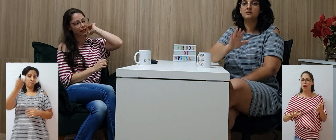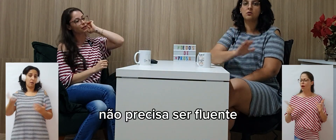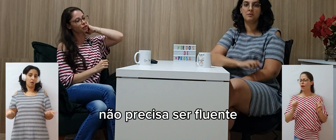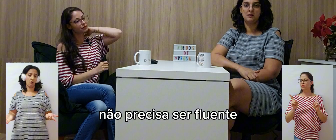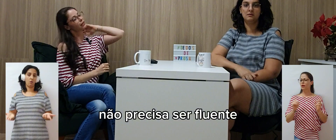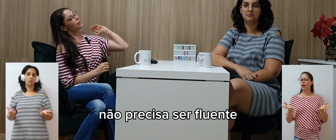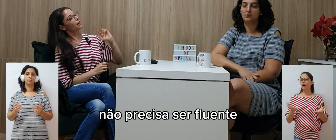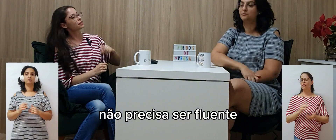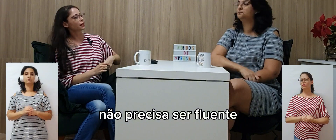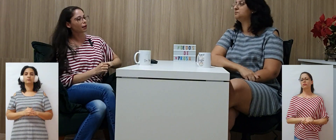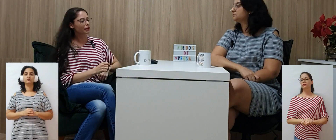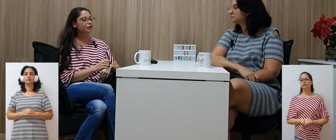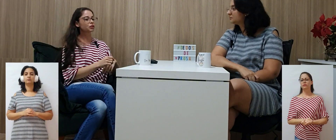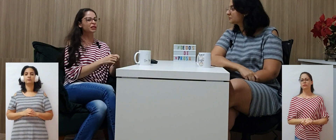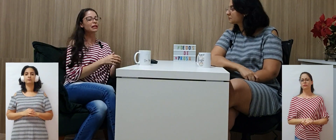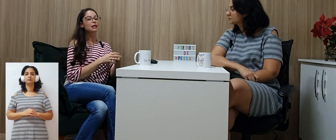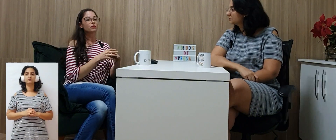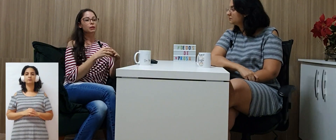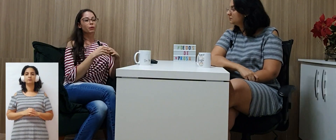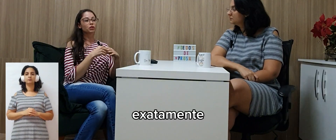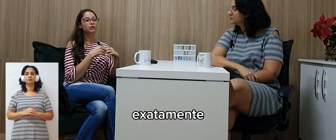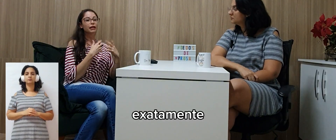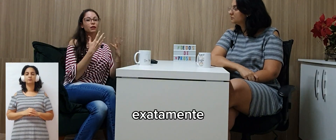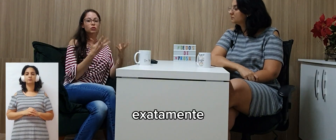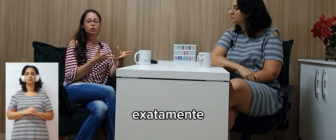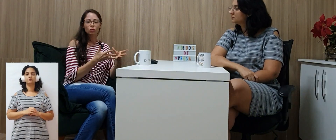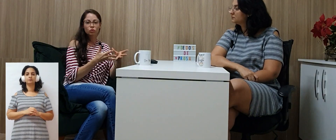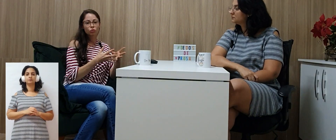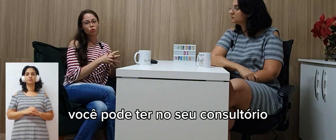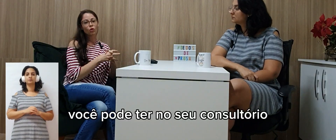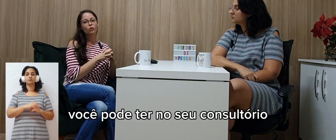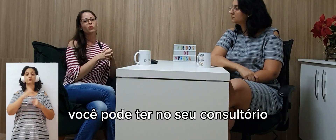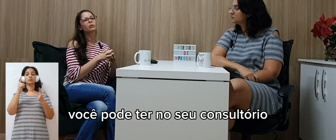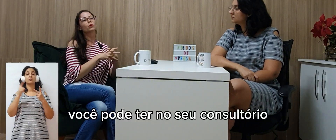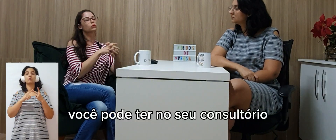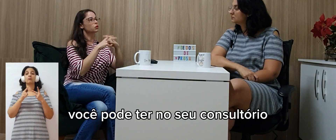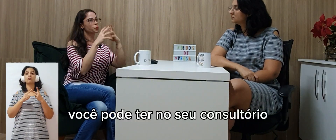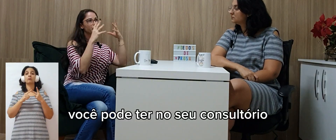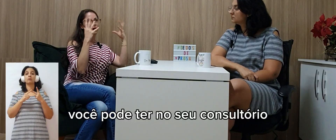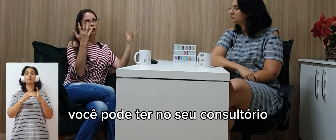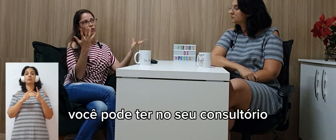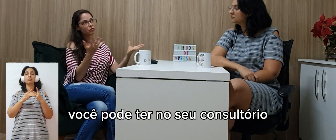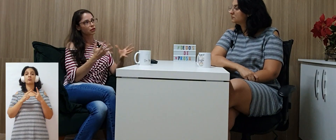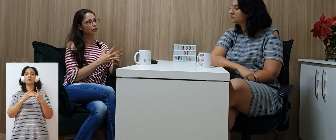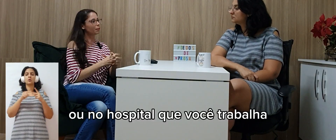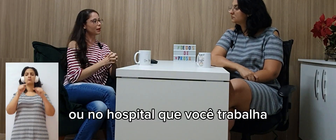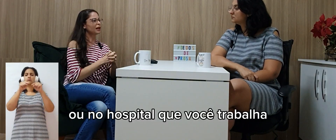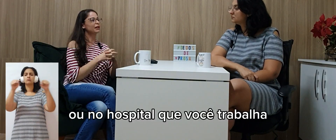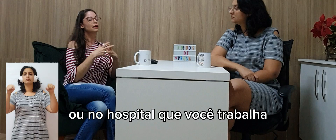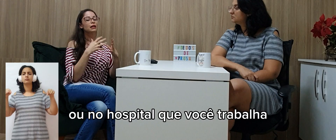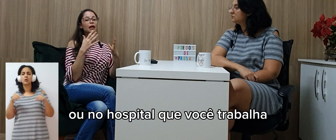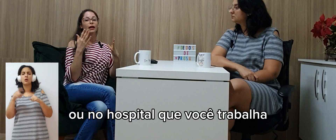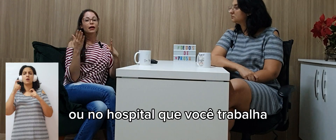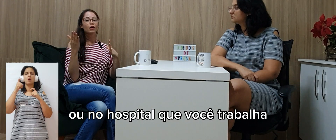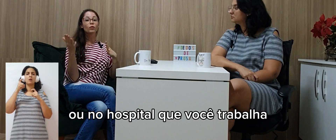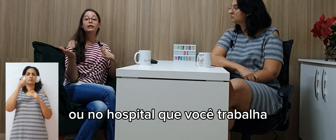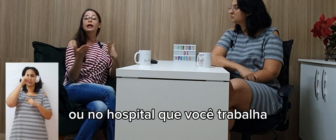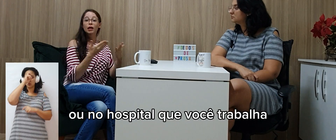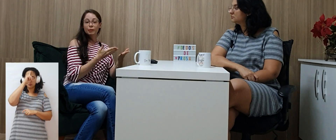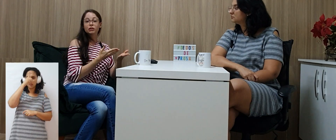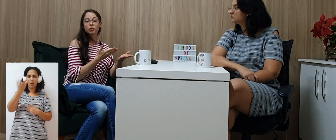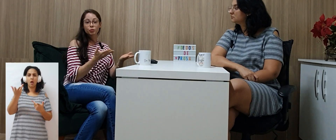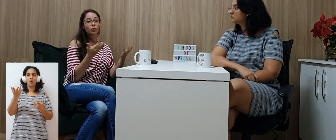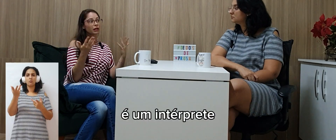É ser o básico fluente. mesmo. Exatamente. Você pode ter no seu consultório ou no hospital que você trabalha